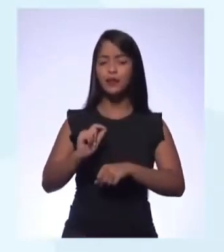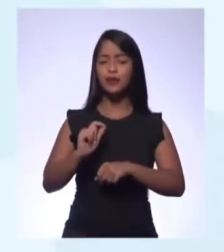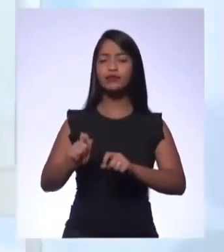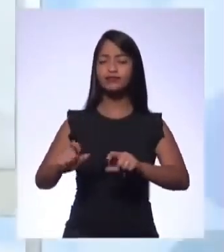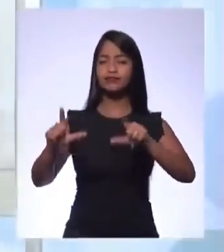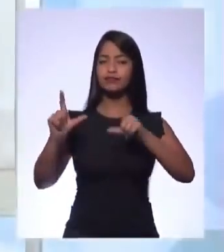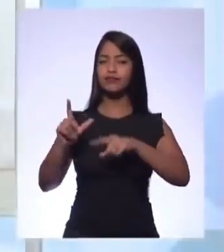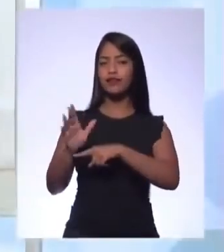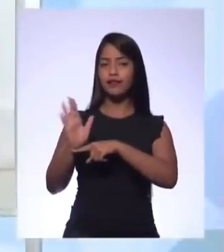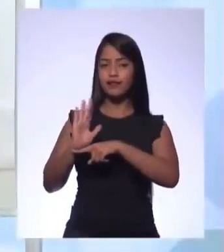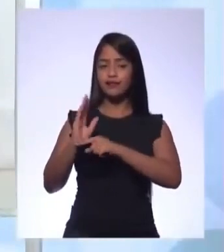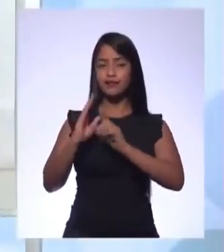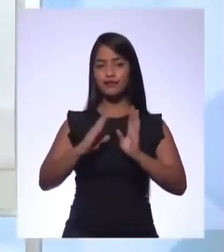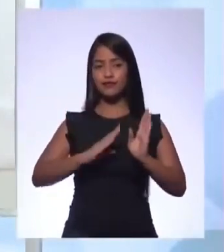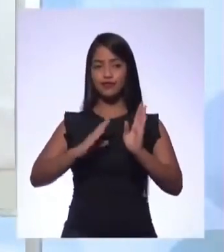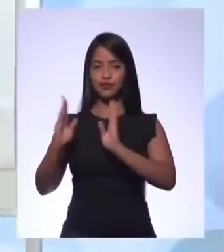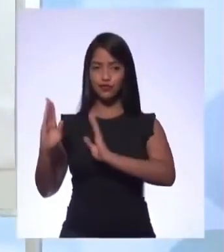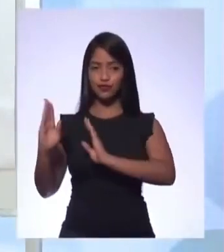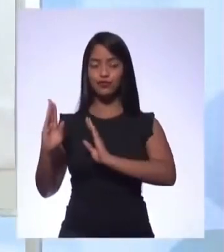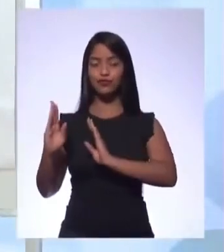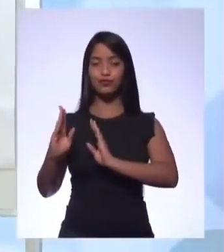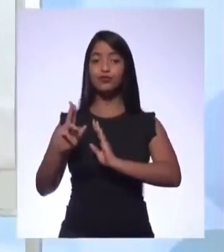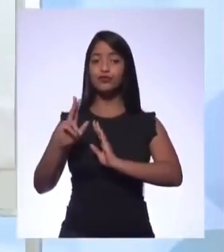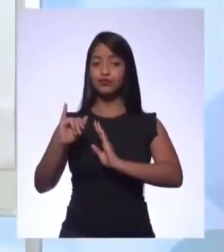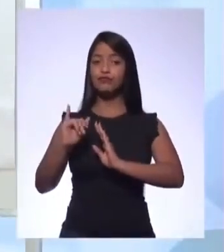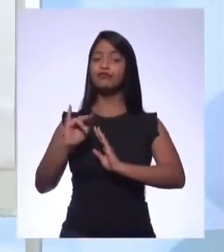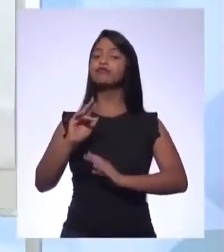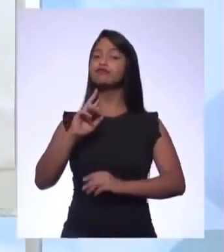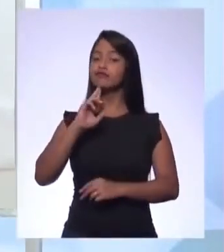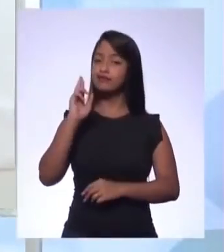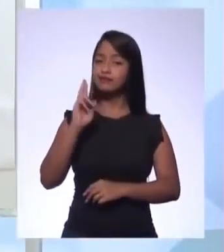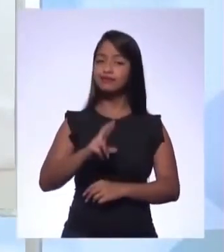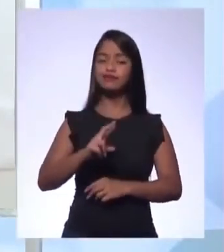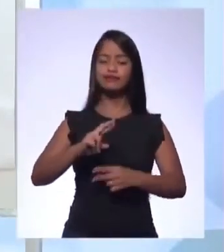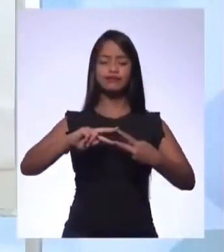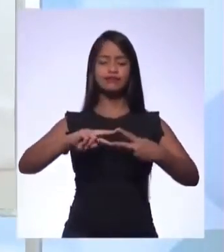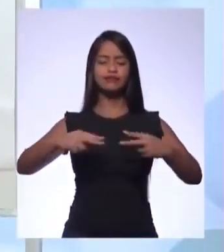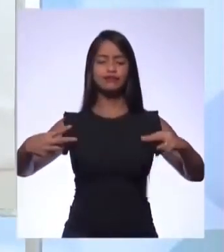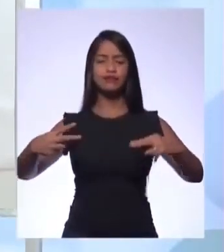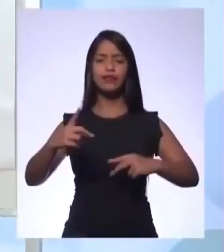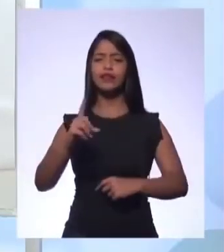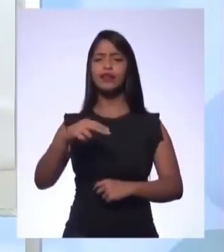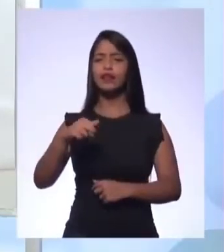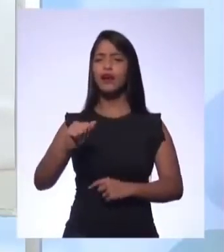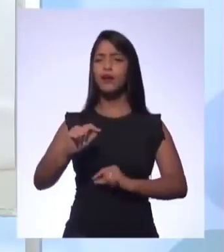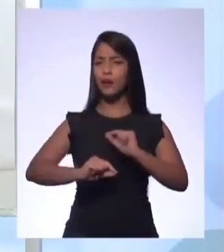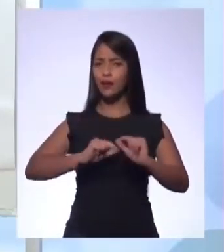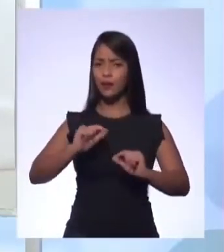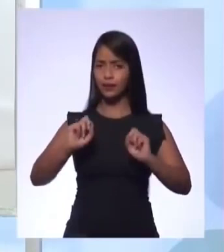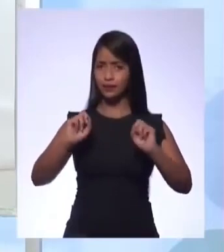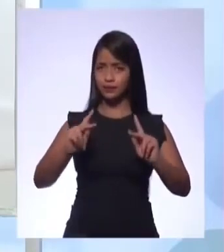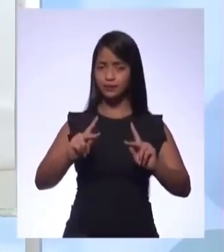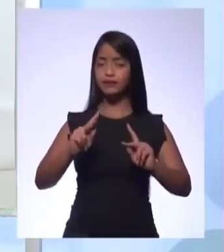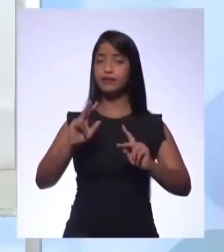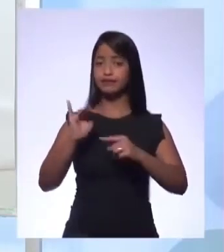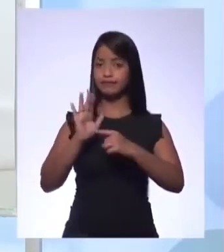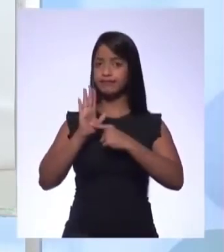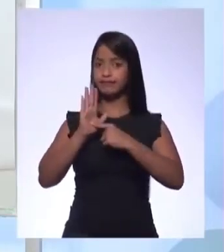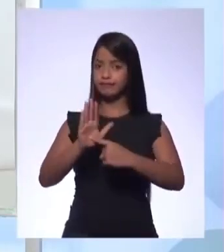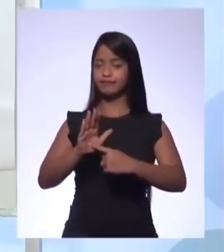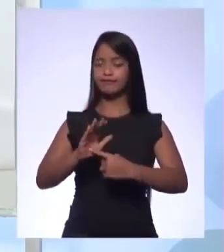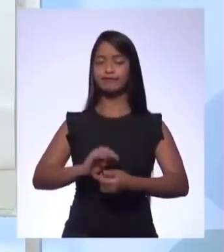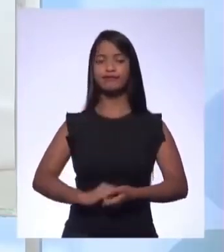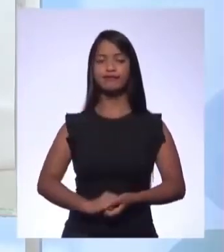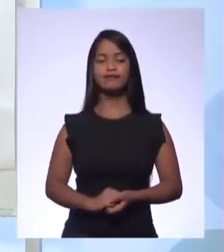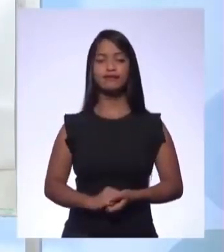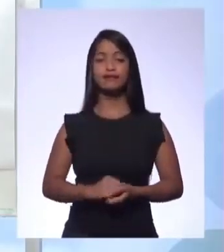um vídeo, o restante do vídeo, que ele vai dar a definição, what is DNA? O que é DNA? Tá? Então, o vídeo vai mostrar o que é um DNA para a